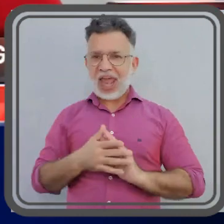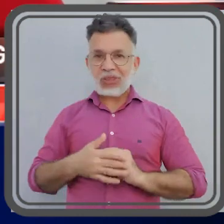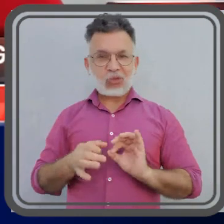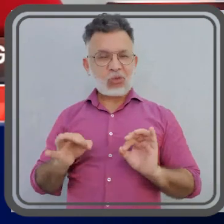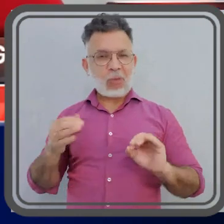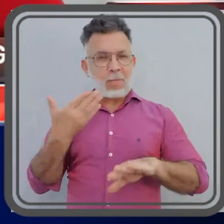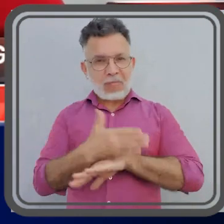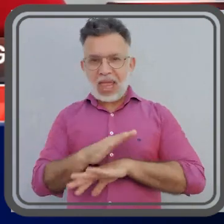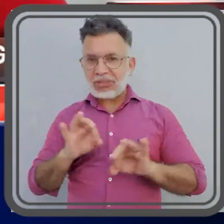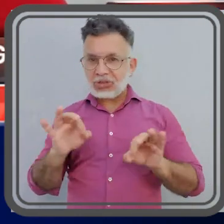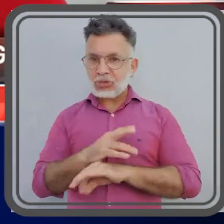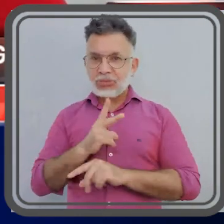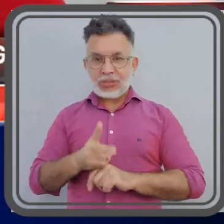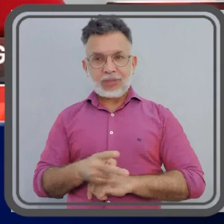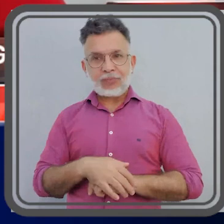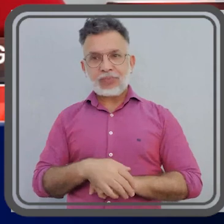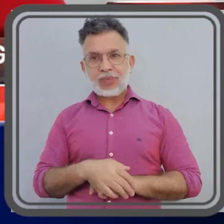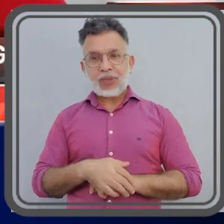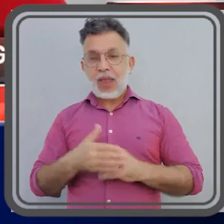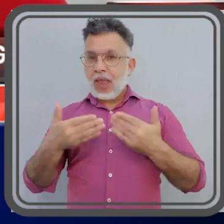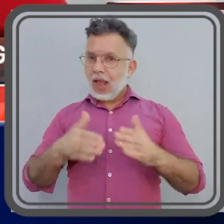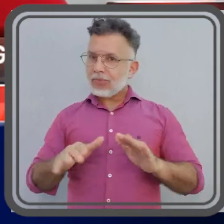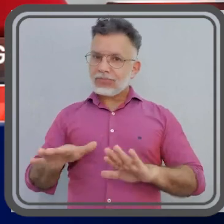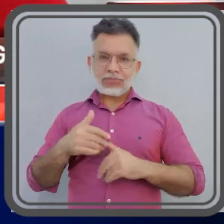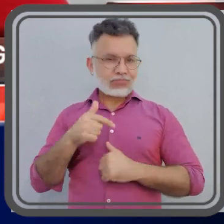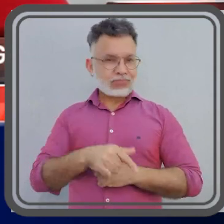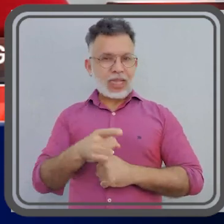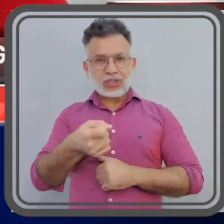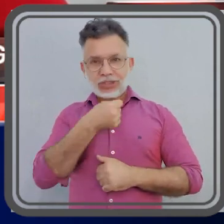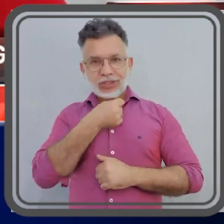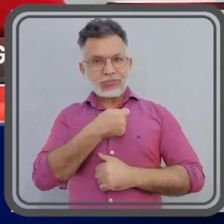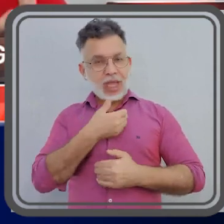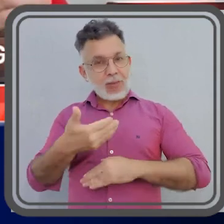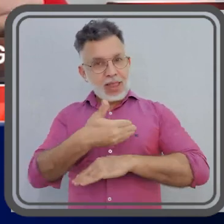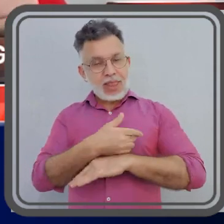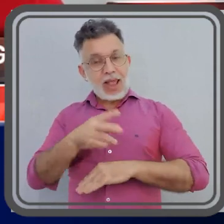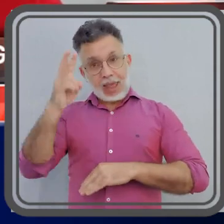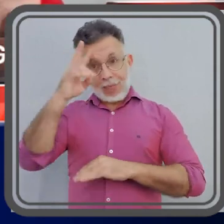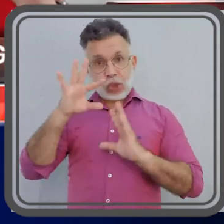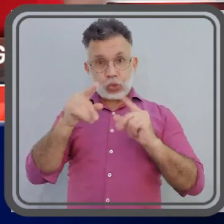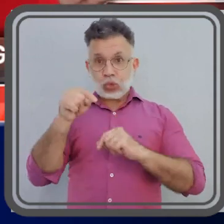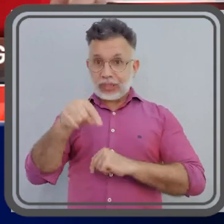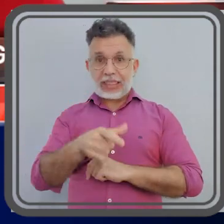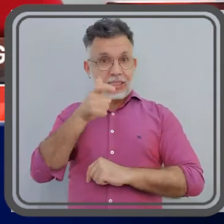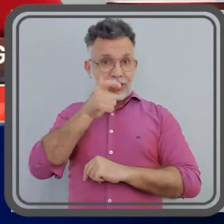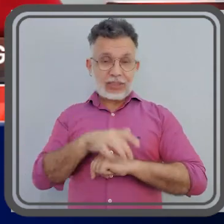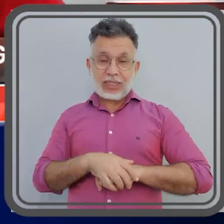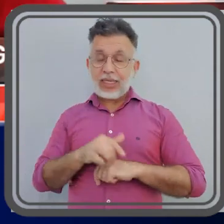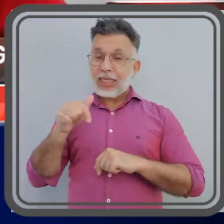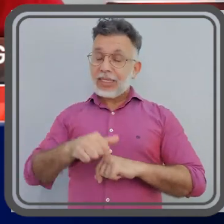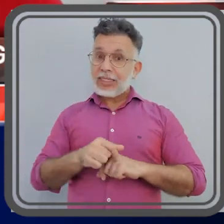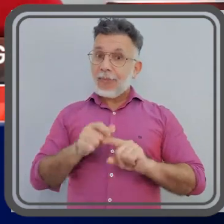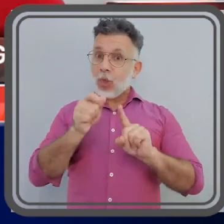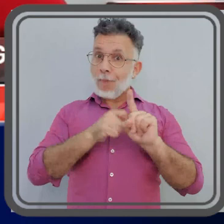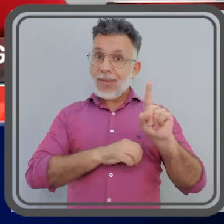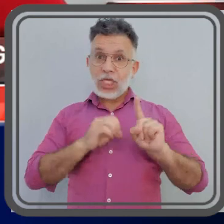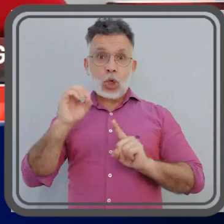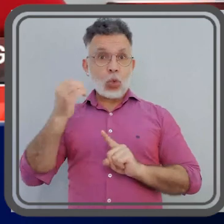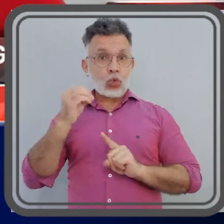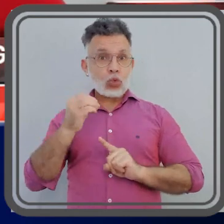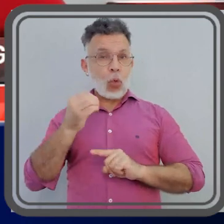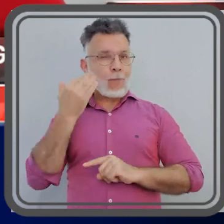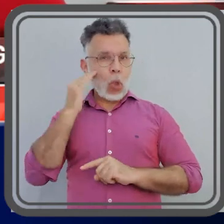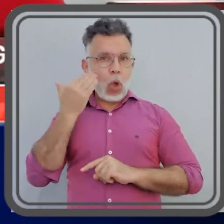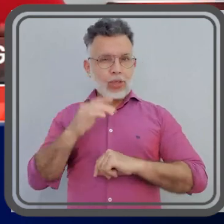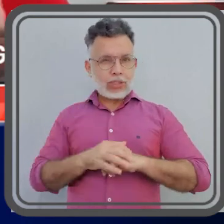e prático, como sempre. Porta sempre aberta aqui para estar voltando e lembrando a todos na audiência aí, né? Estamos no mês de Outubro Rosa.